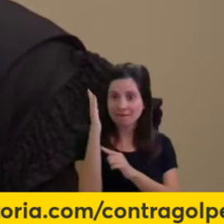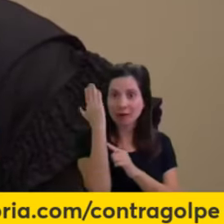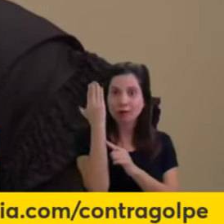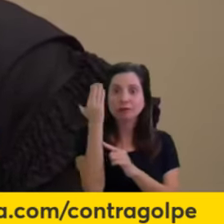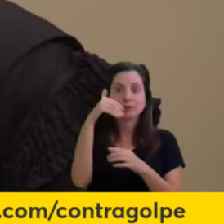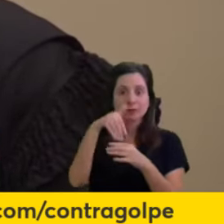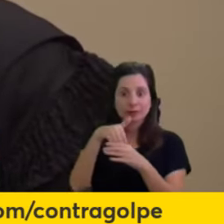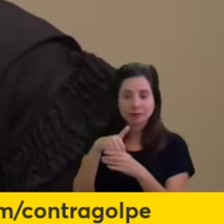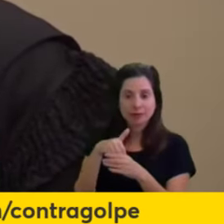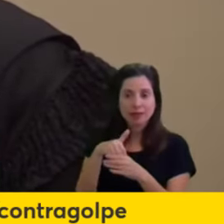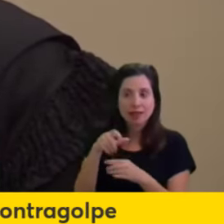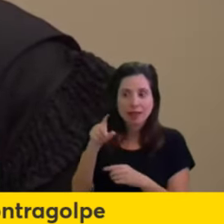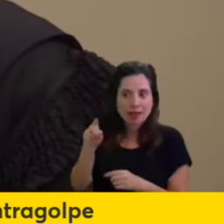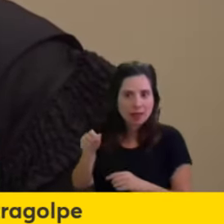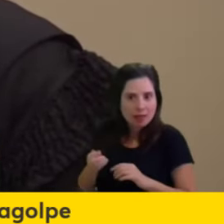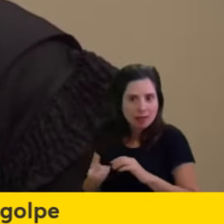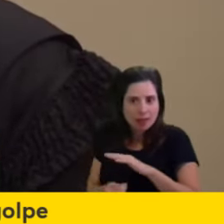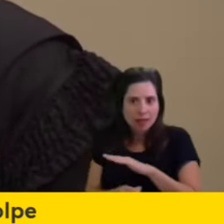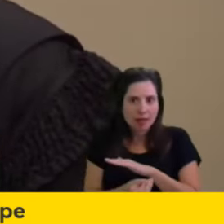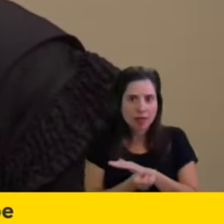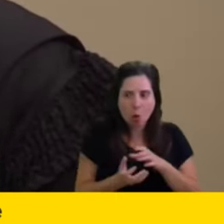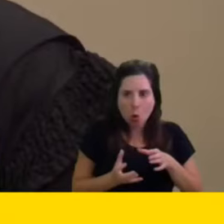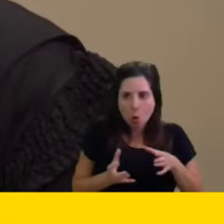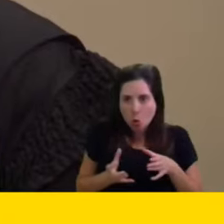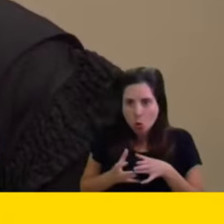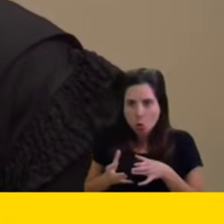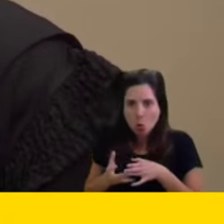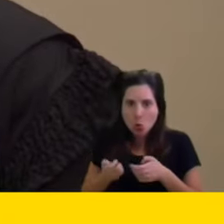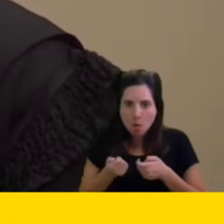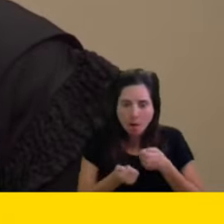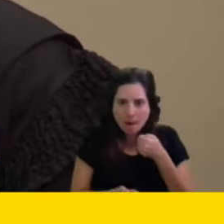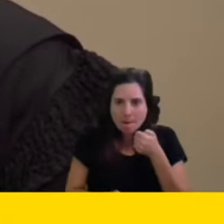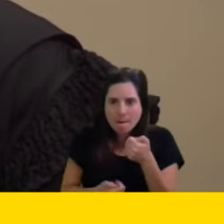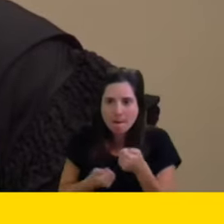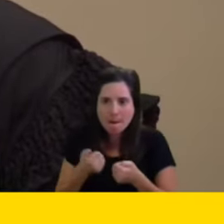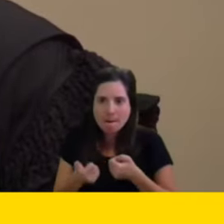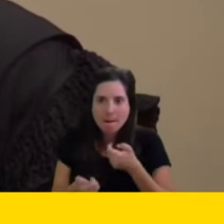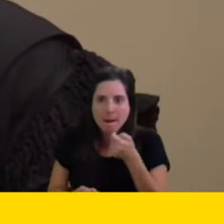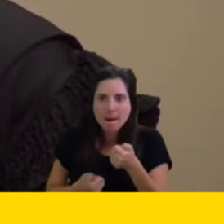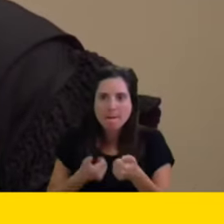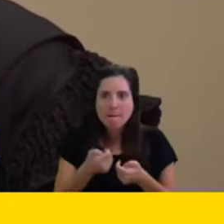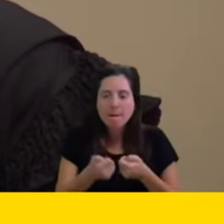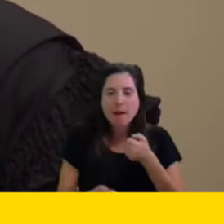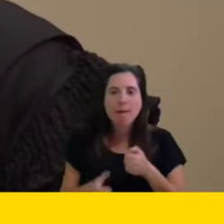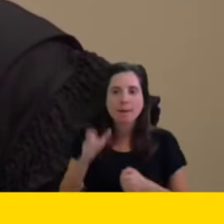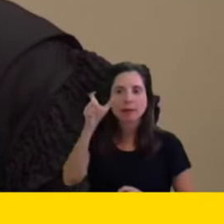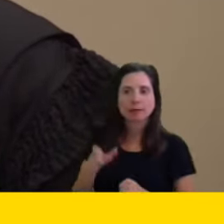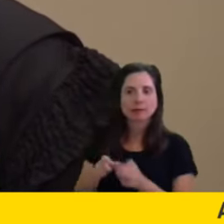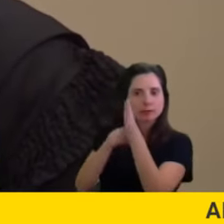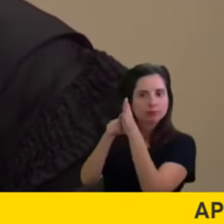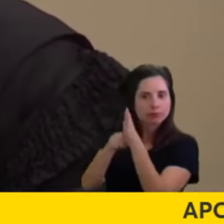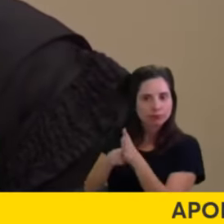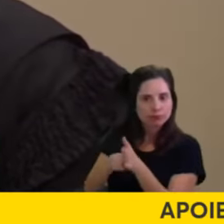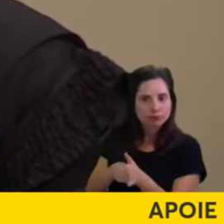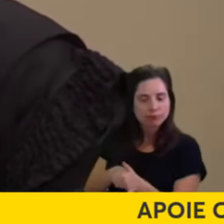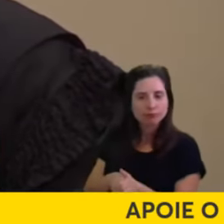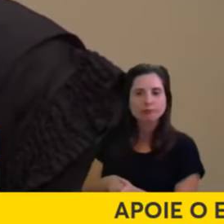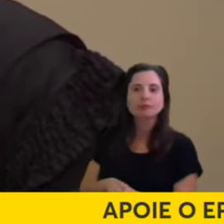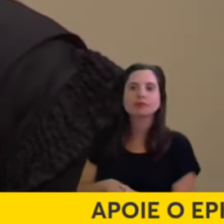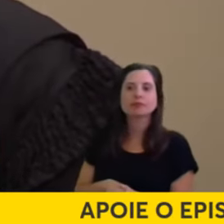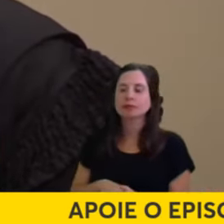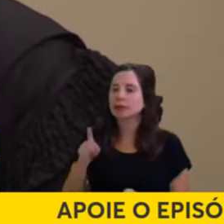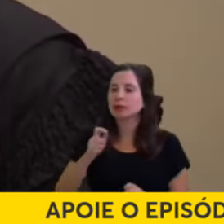lavagem de dinheiro formação de quadrilha dentre outros delitos comuns eleitorais aventados pelos investig Anes tanto é que não se isso não